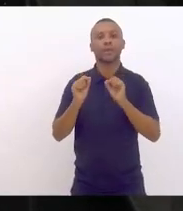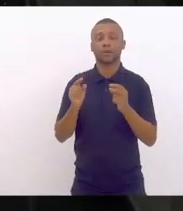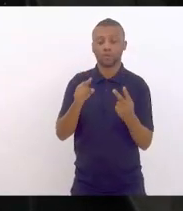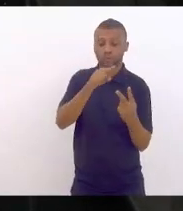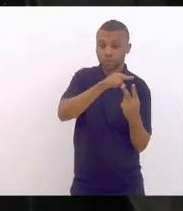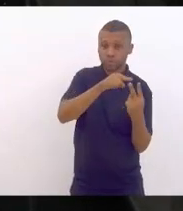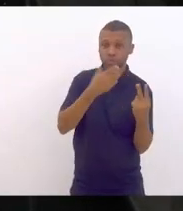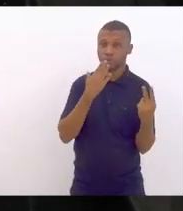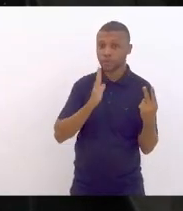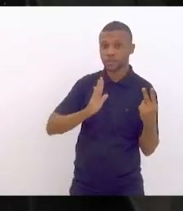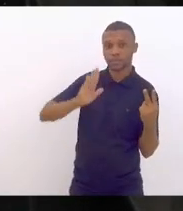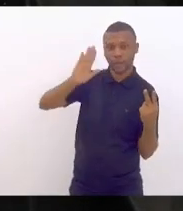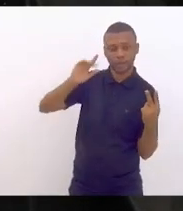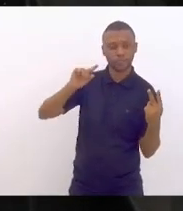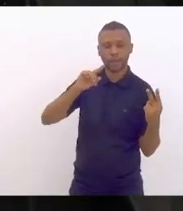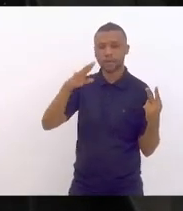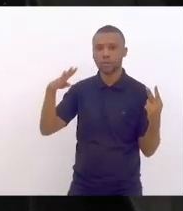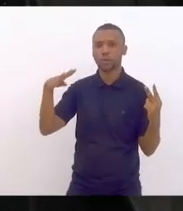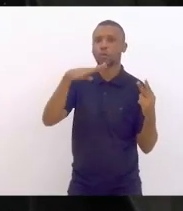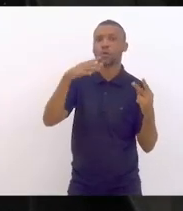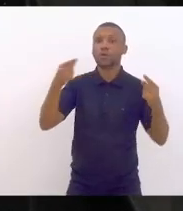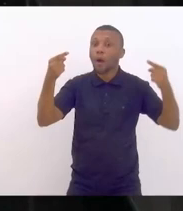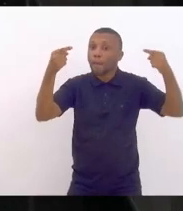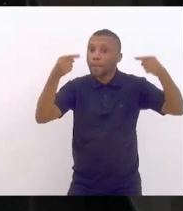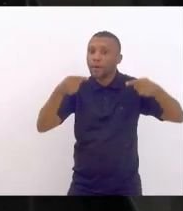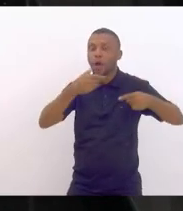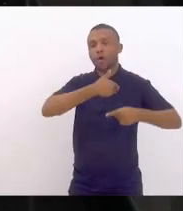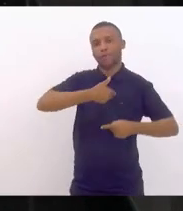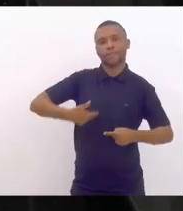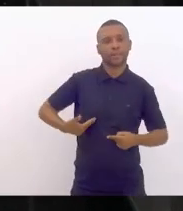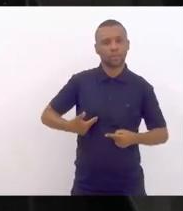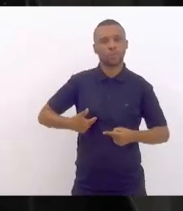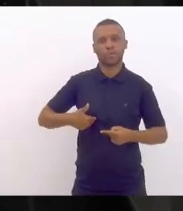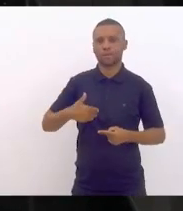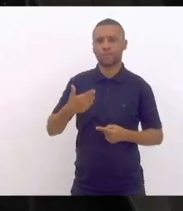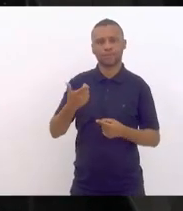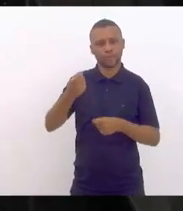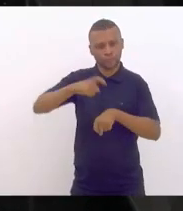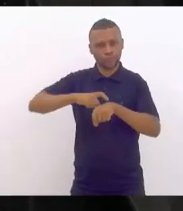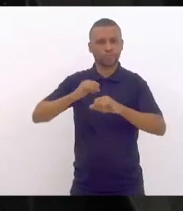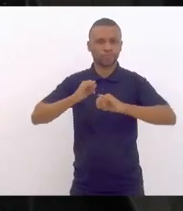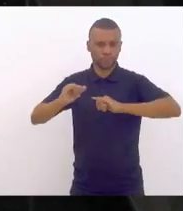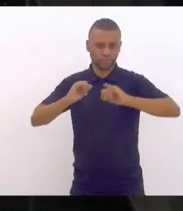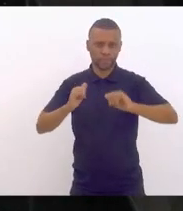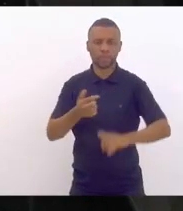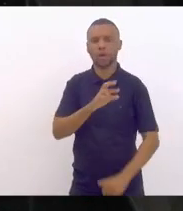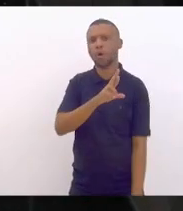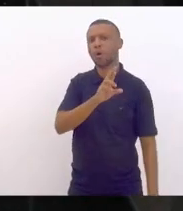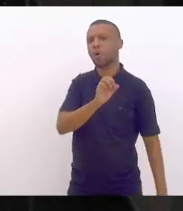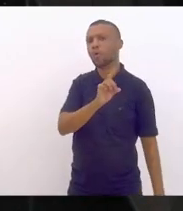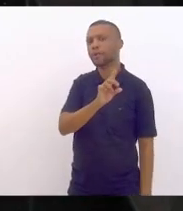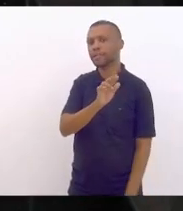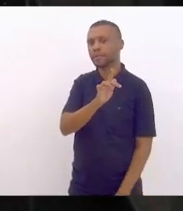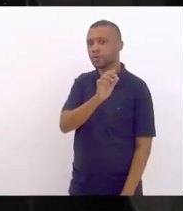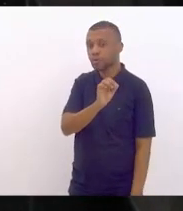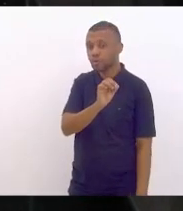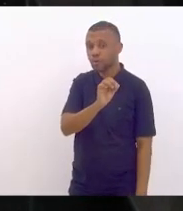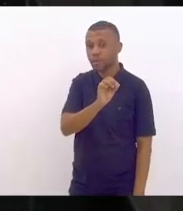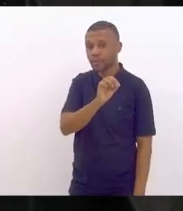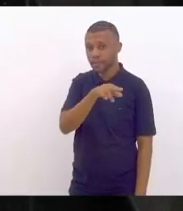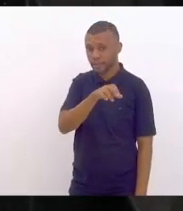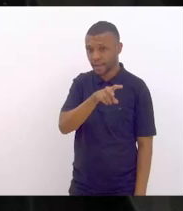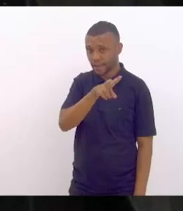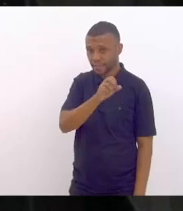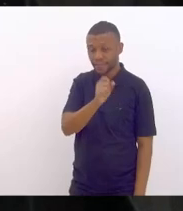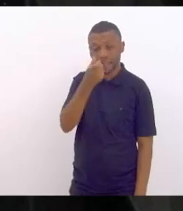candidatos É mais destacados de oposição ao Governador na campanha o Rodrigo Neves era prefeito da cidade